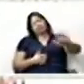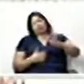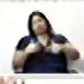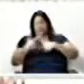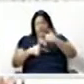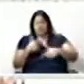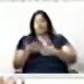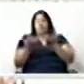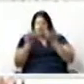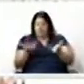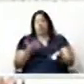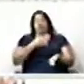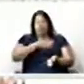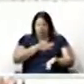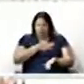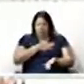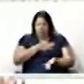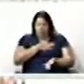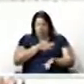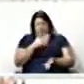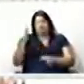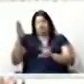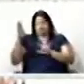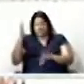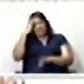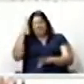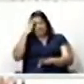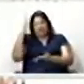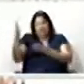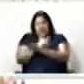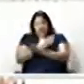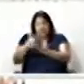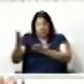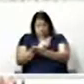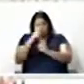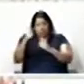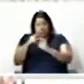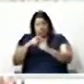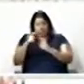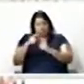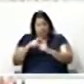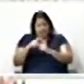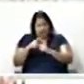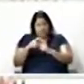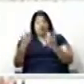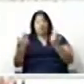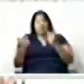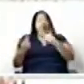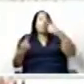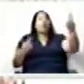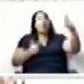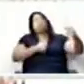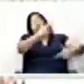trabalhar. Obviamente que tem aqueles profissionais da área da medicina, como de todas as outras